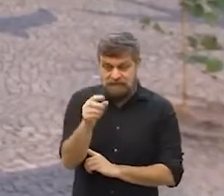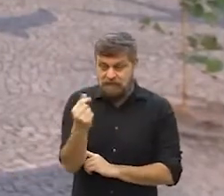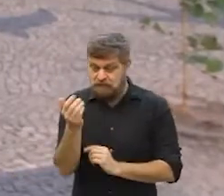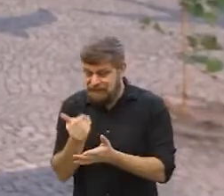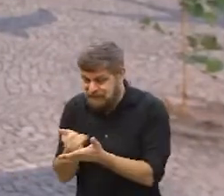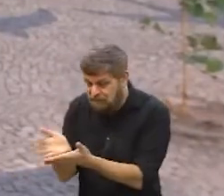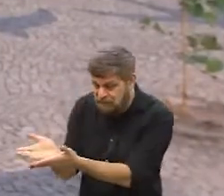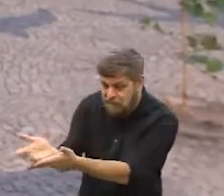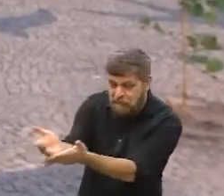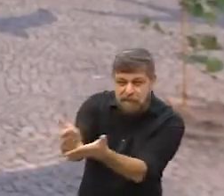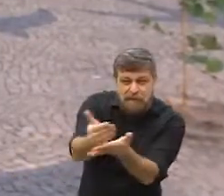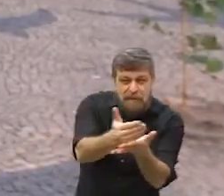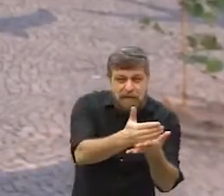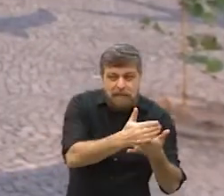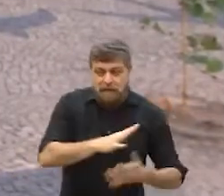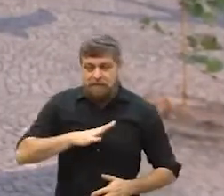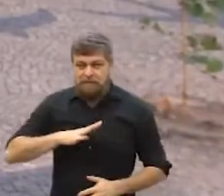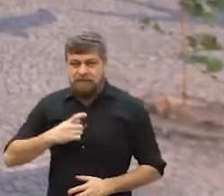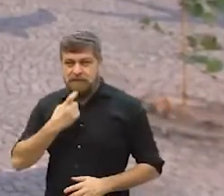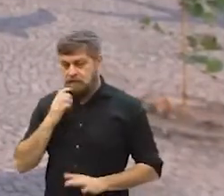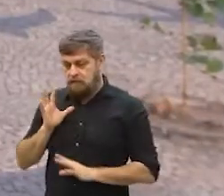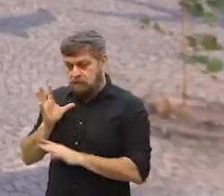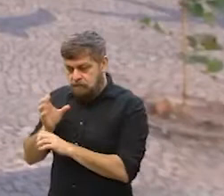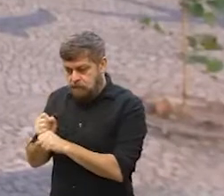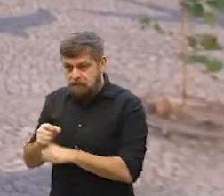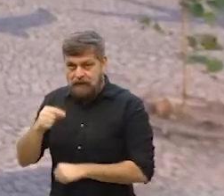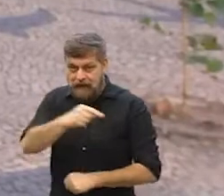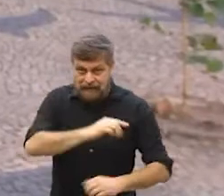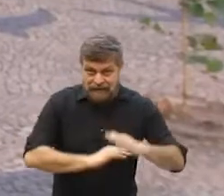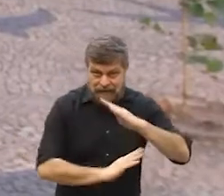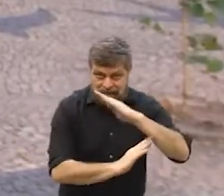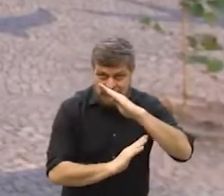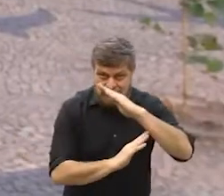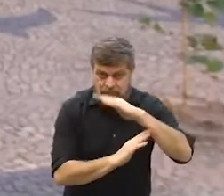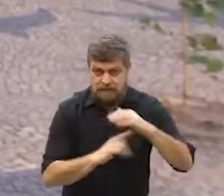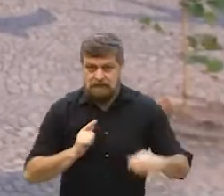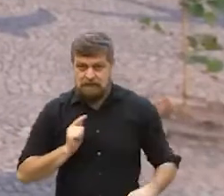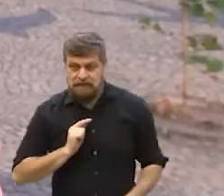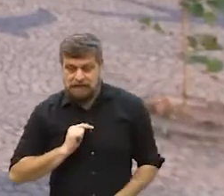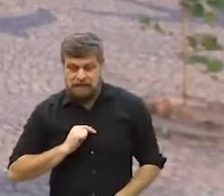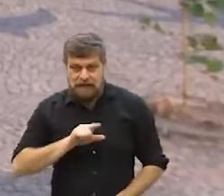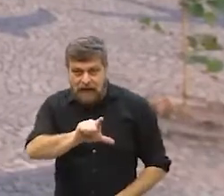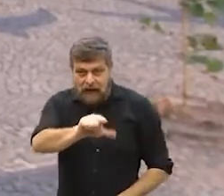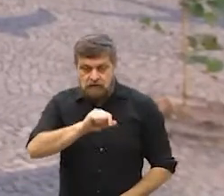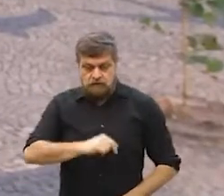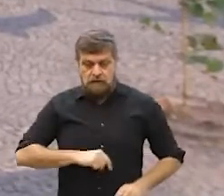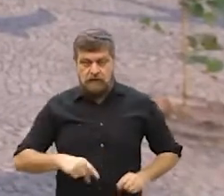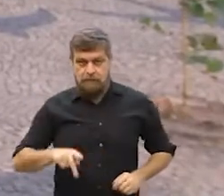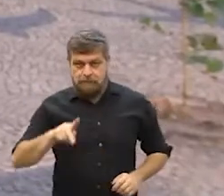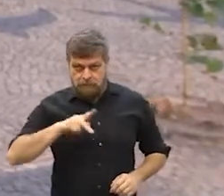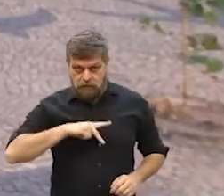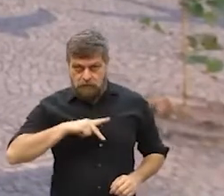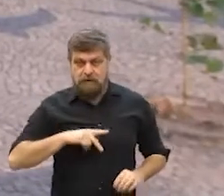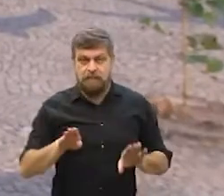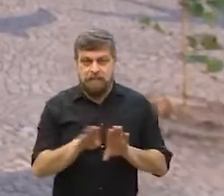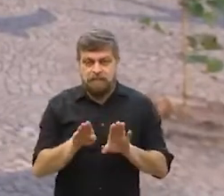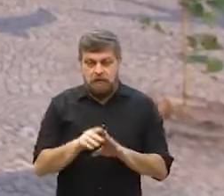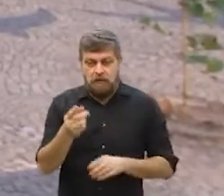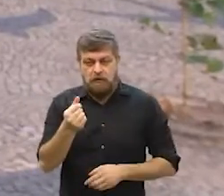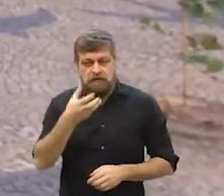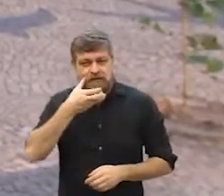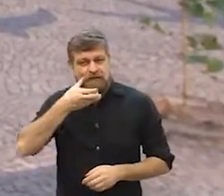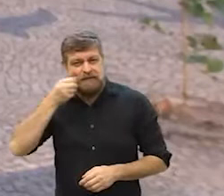da receita tributária do município no caso do Legislativo de Campinas por Ops a própria a previsão orçamentária